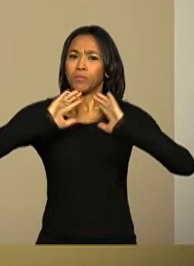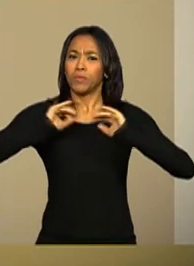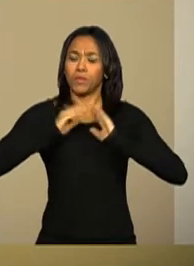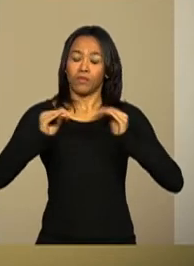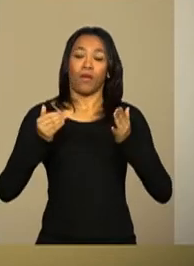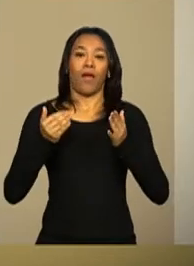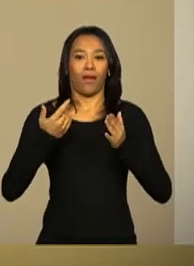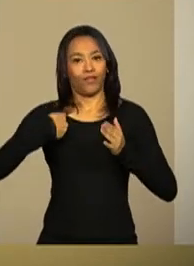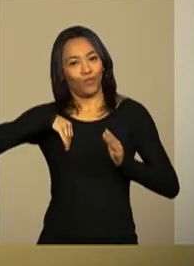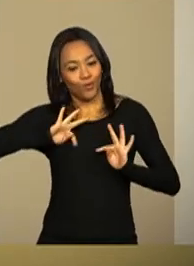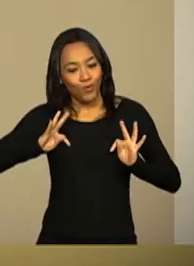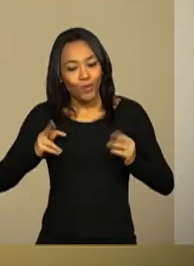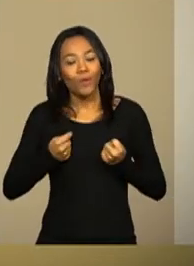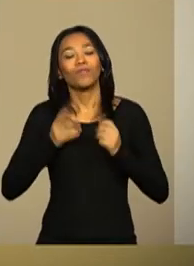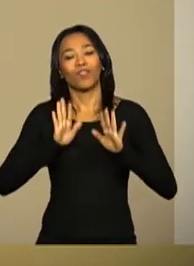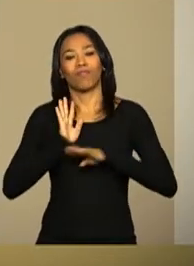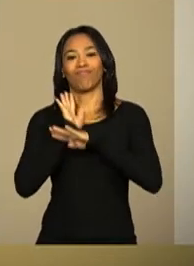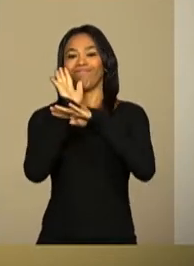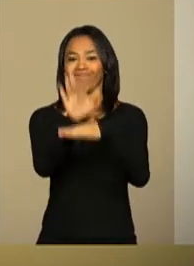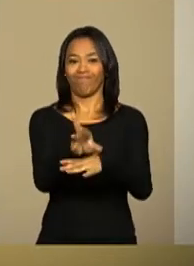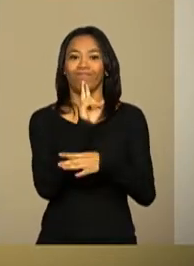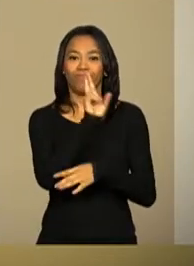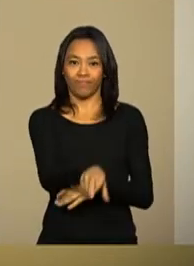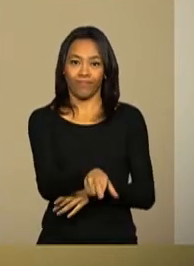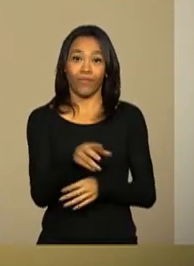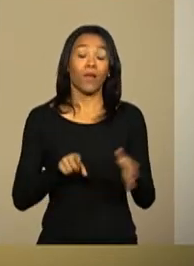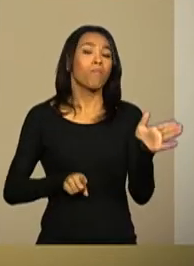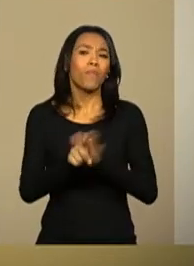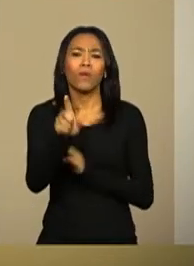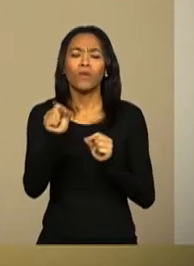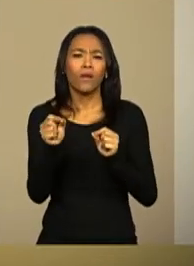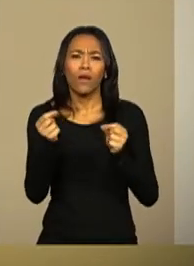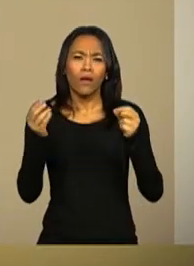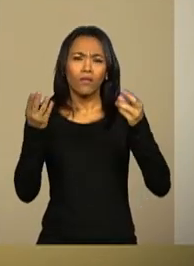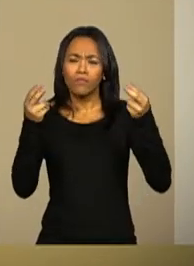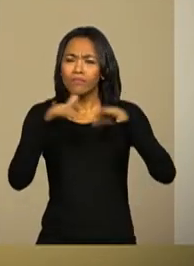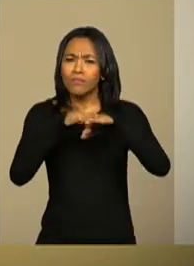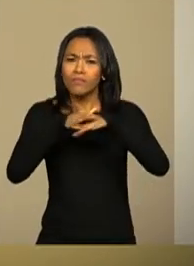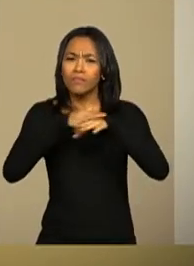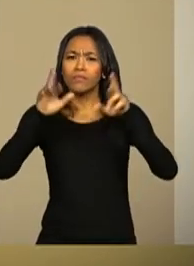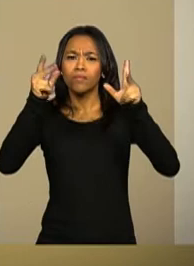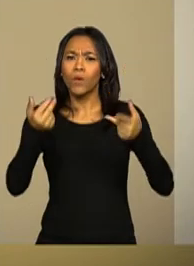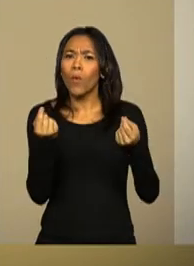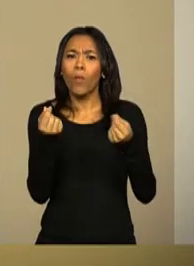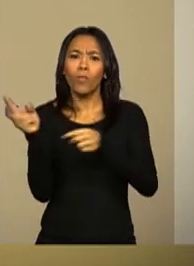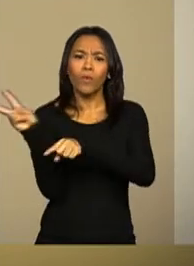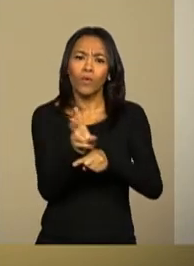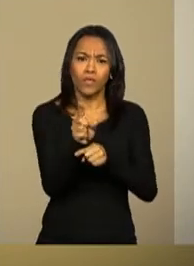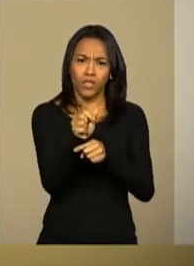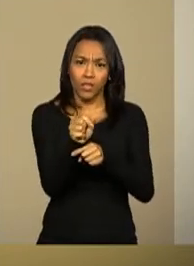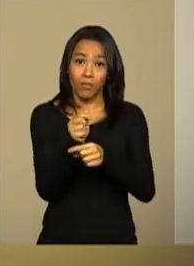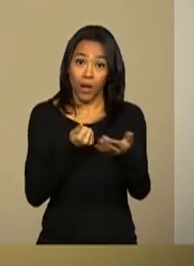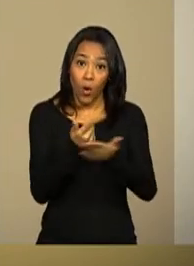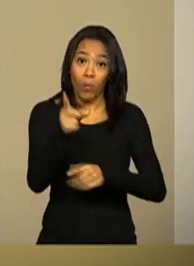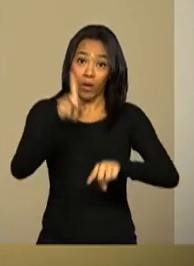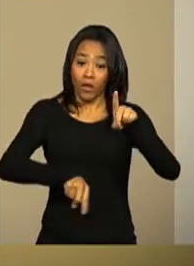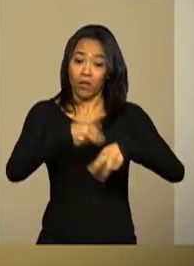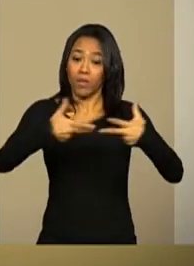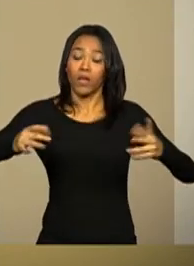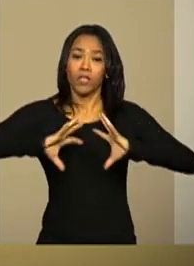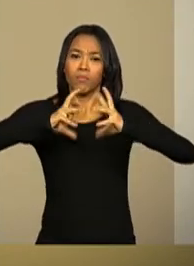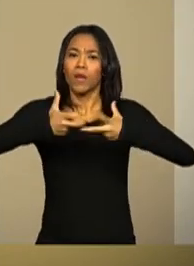até o e todas foram contempladas agora presidenta fala para gente sobre o financiamento para compra de máquinas e equipamentos